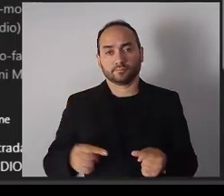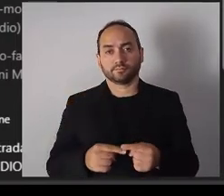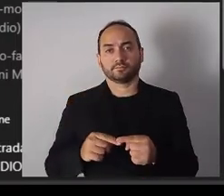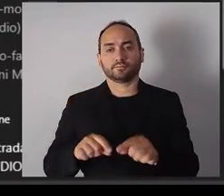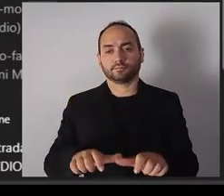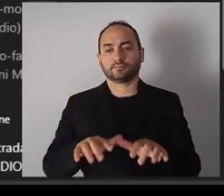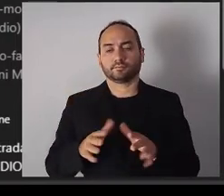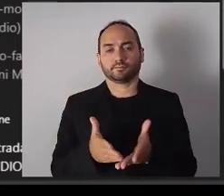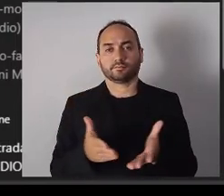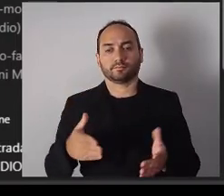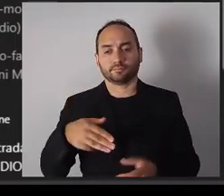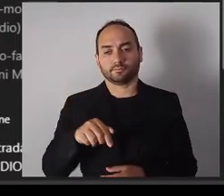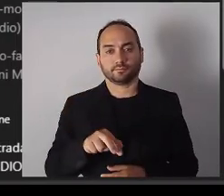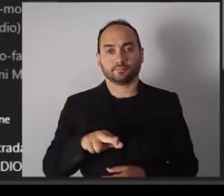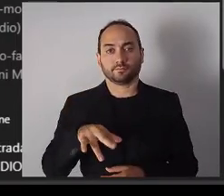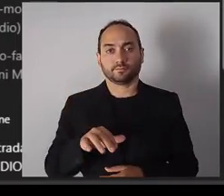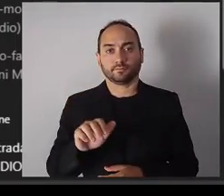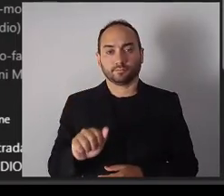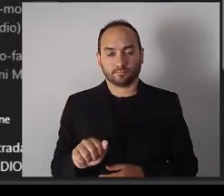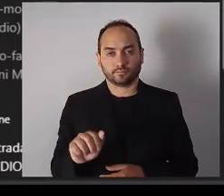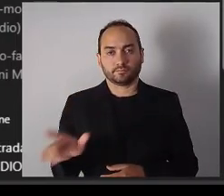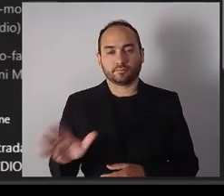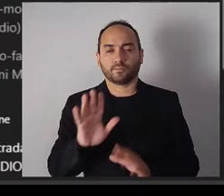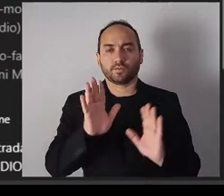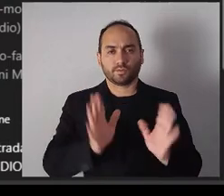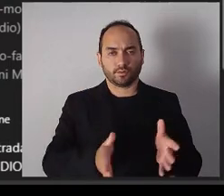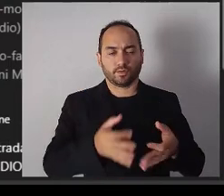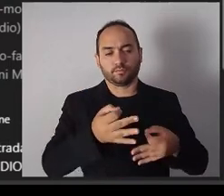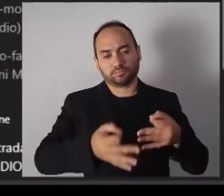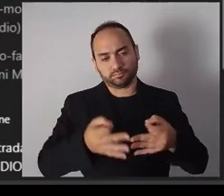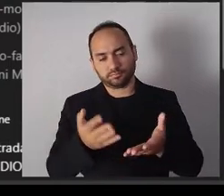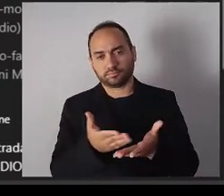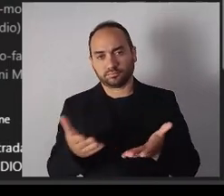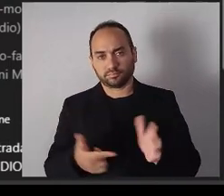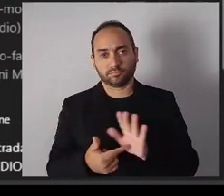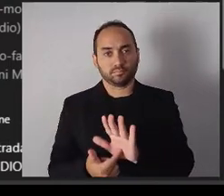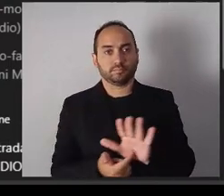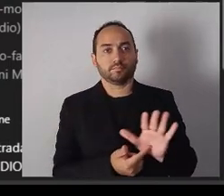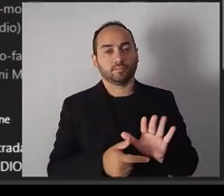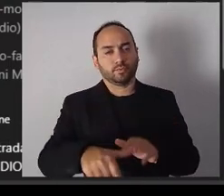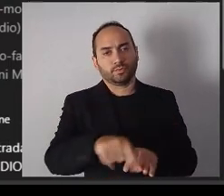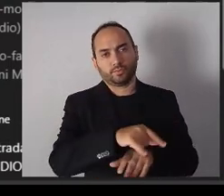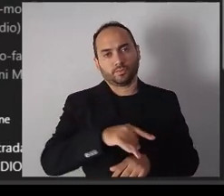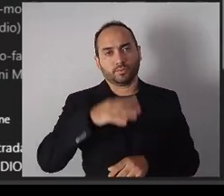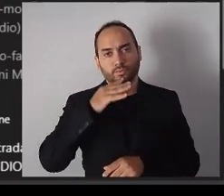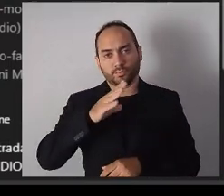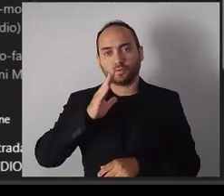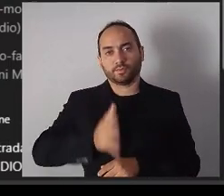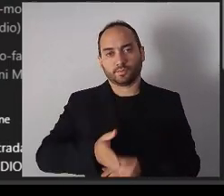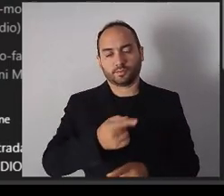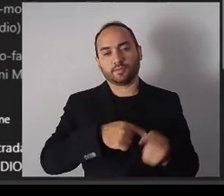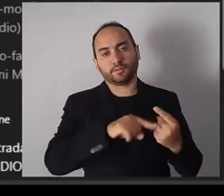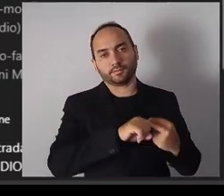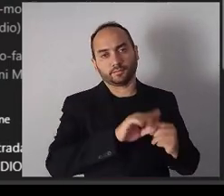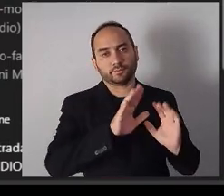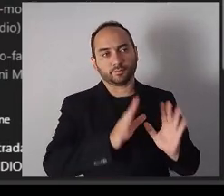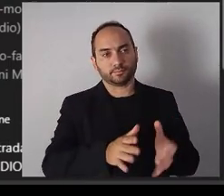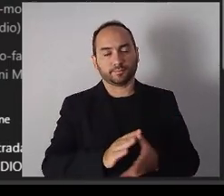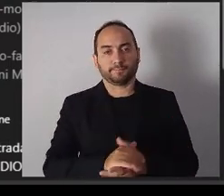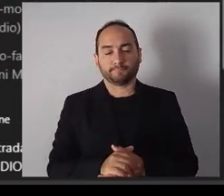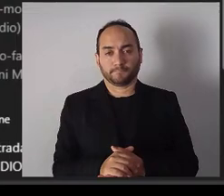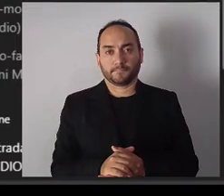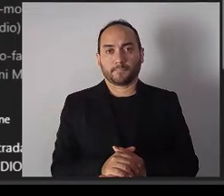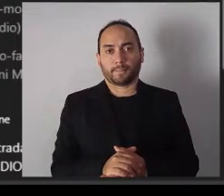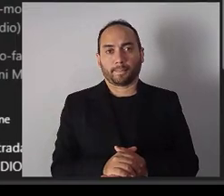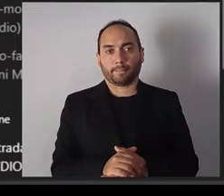doutora Mariana, a causa já foi devidamente apreciada em momento anterior na ação de justificação de desfiliação